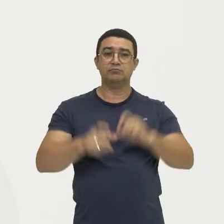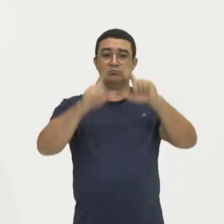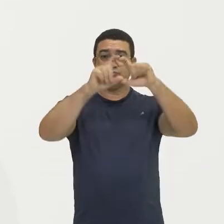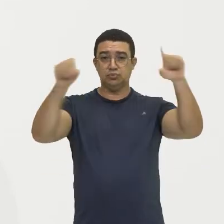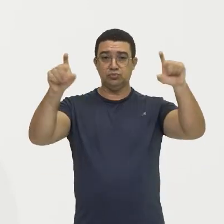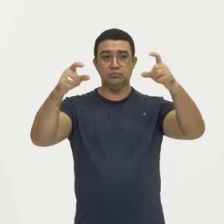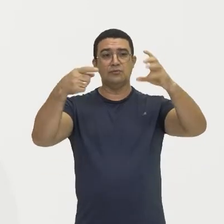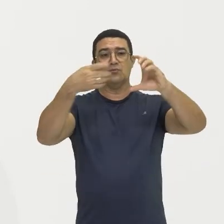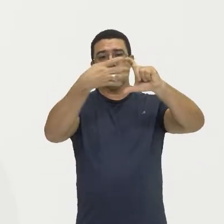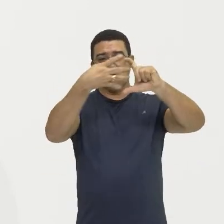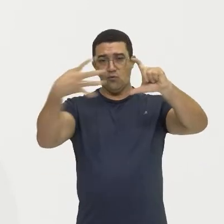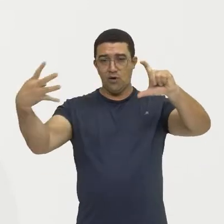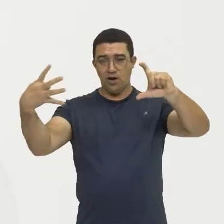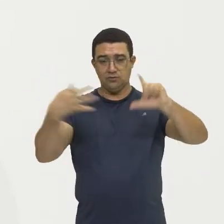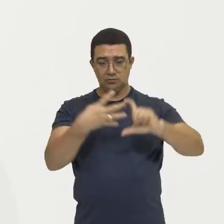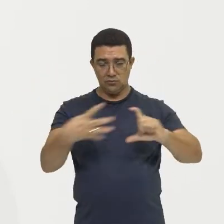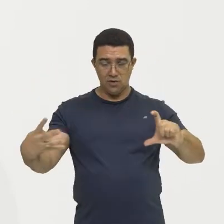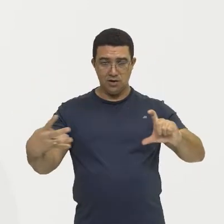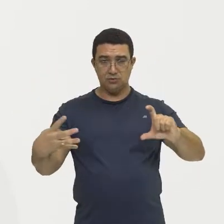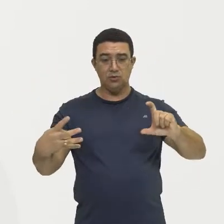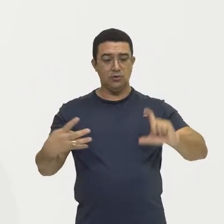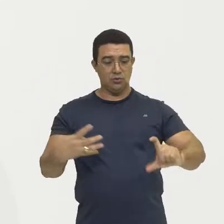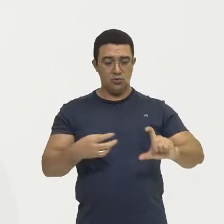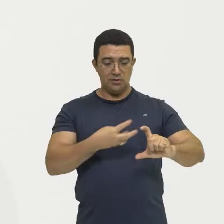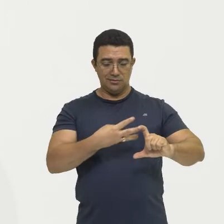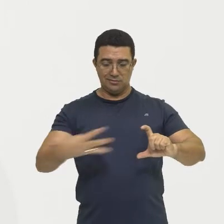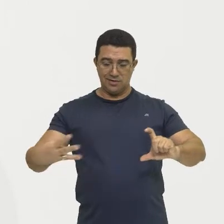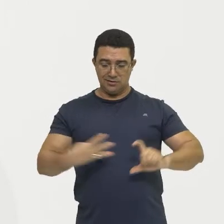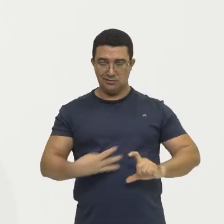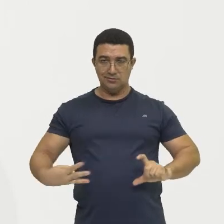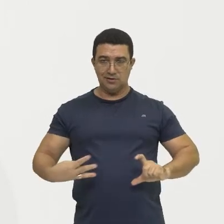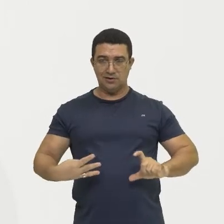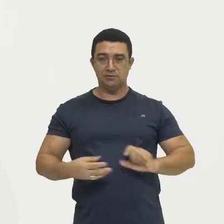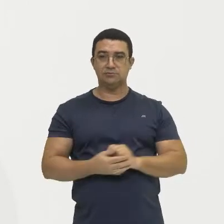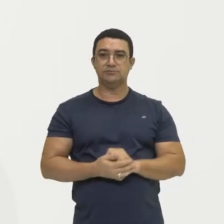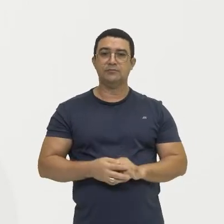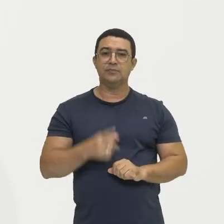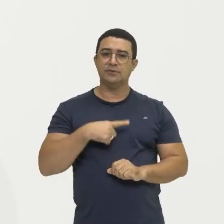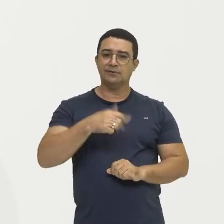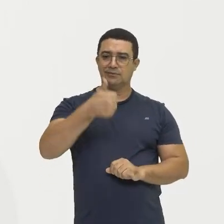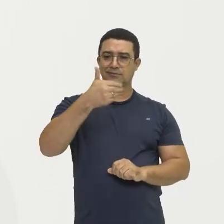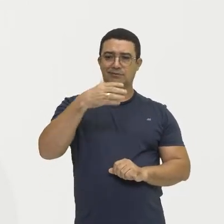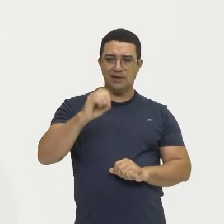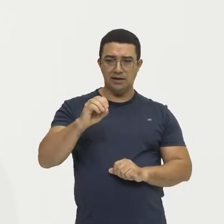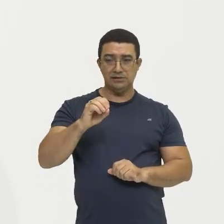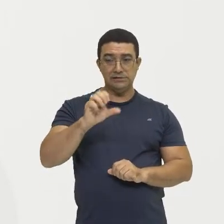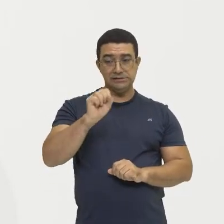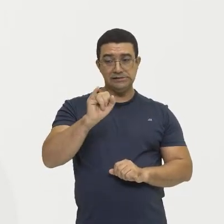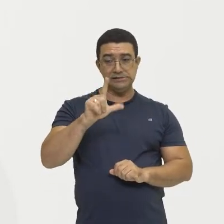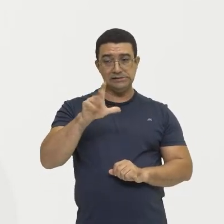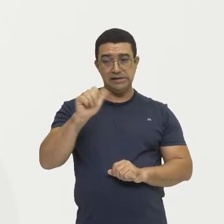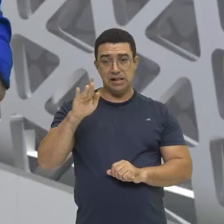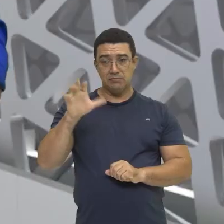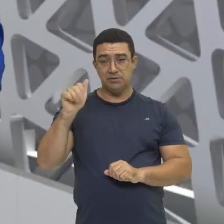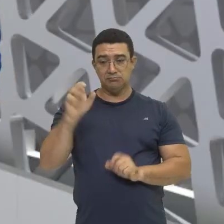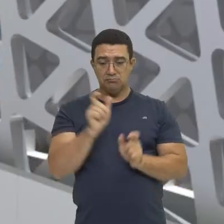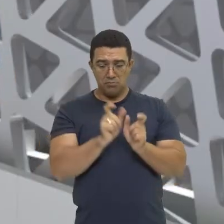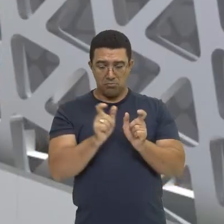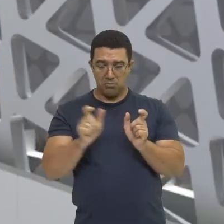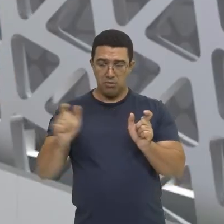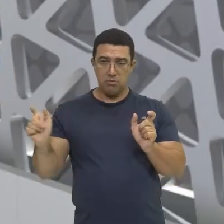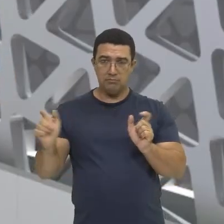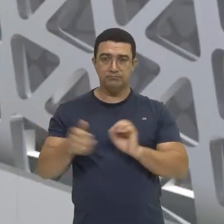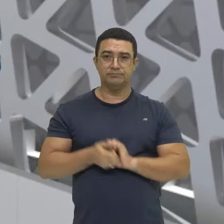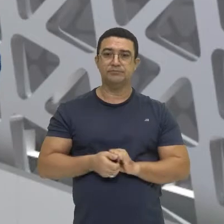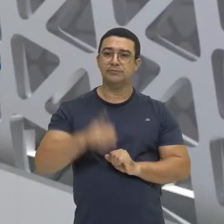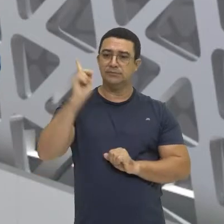4 versos e 2 de 3 versos. Tem 10 sílabas poéticas que são chamadas de decassílabos. Então,